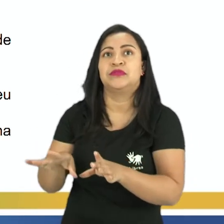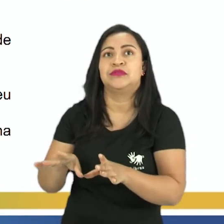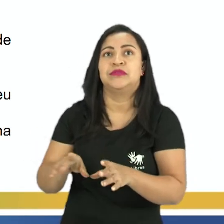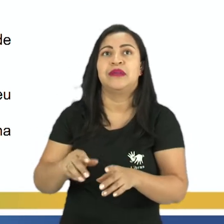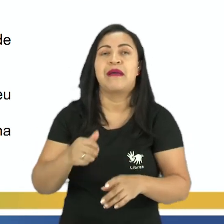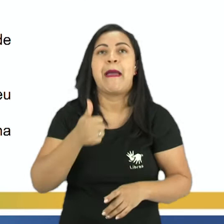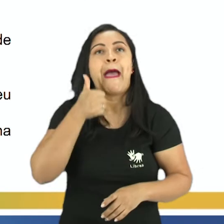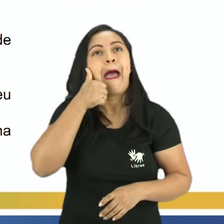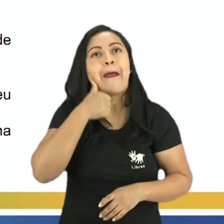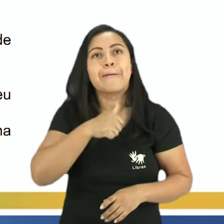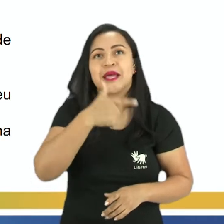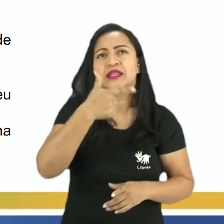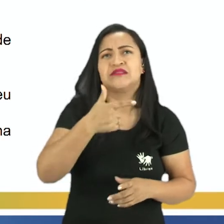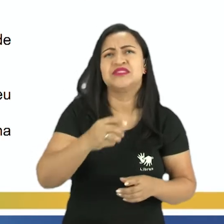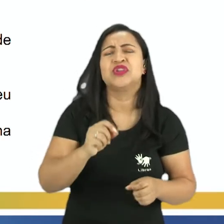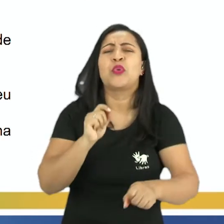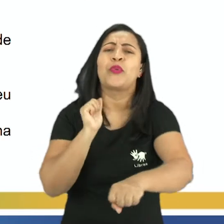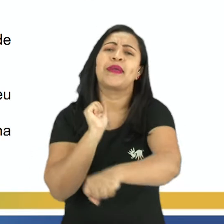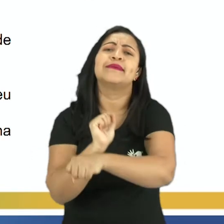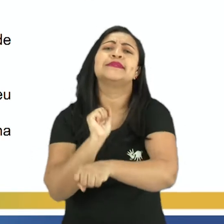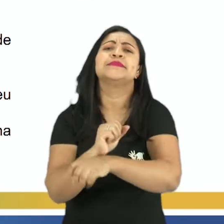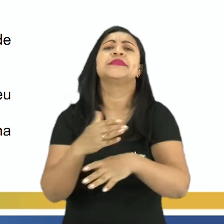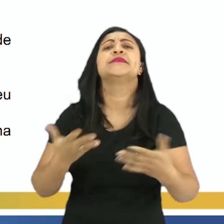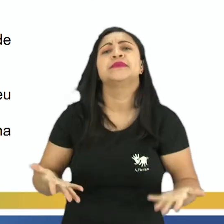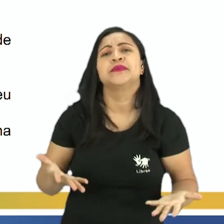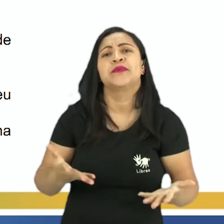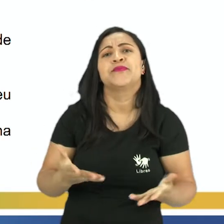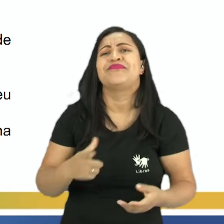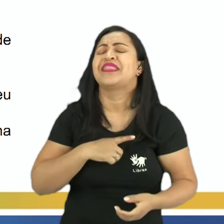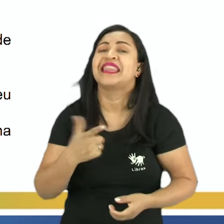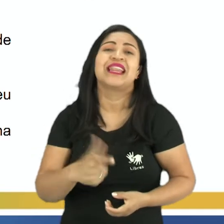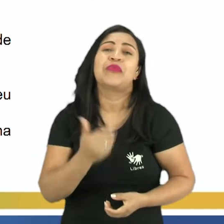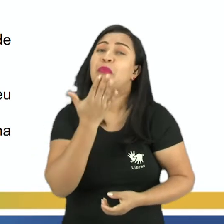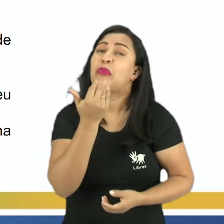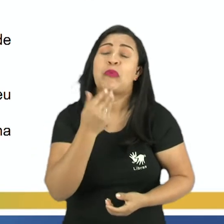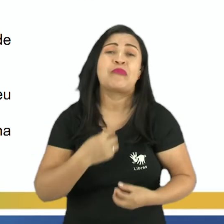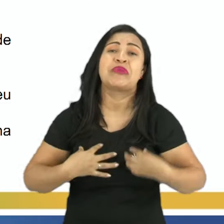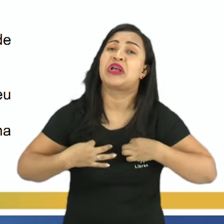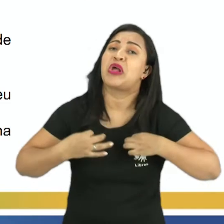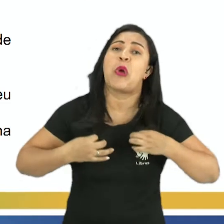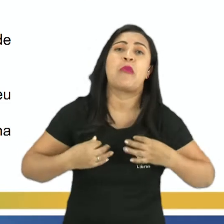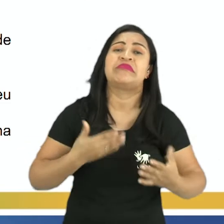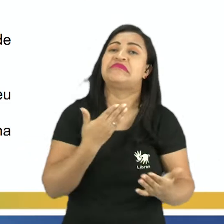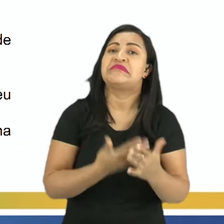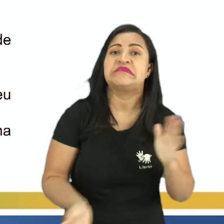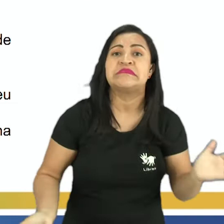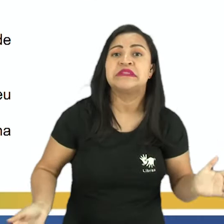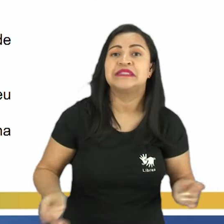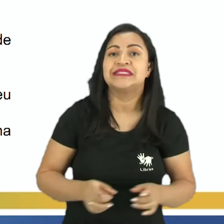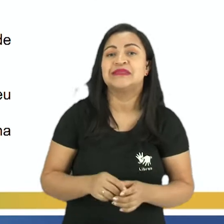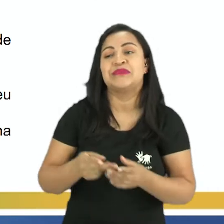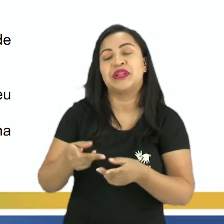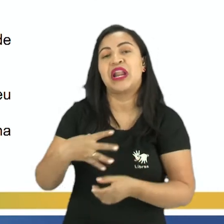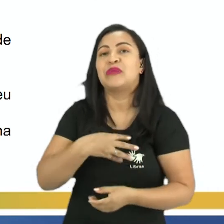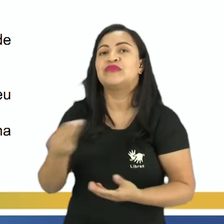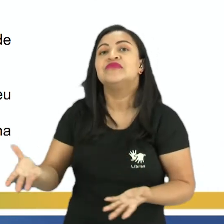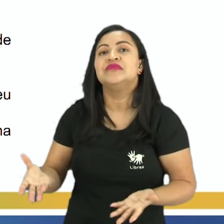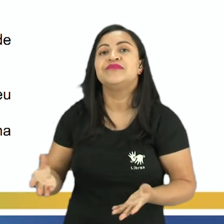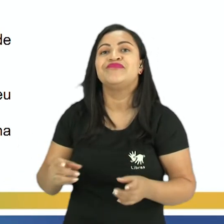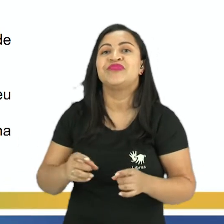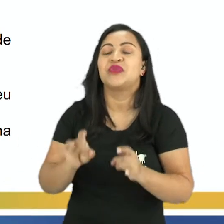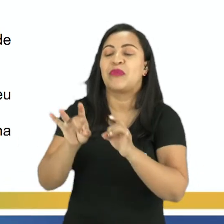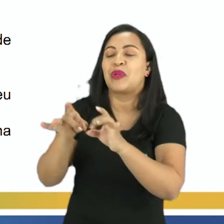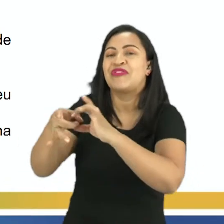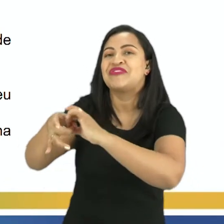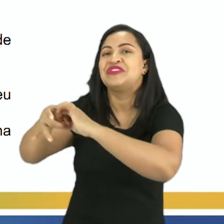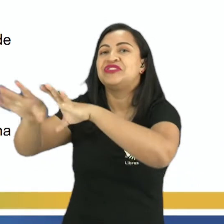que adianta esperar mais, marido? Não temos nem comida, nem roupa, nem nada para dar a eles. O melhor é deixá-los